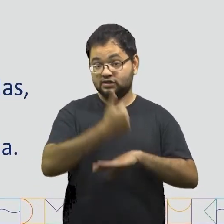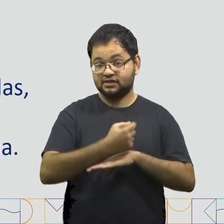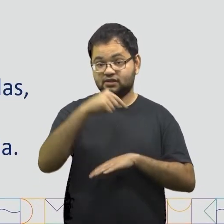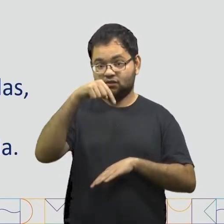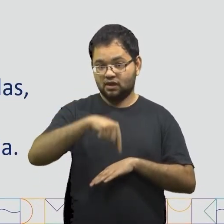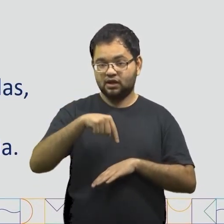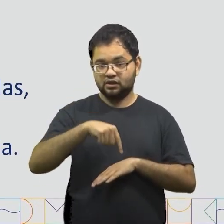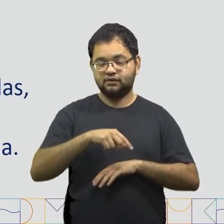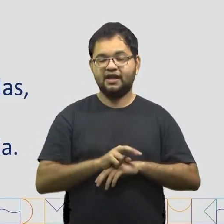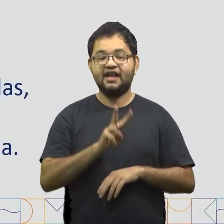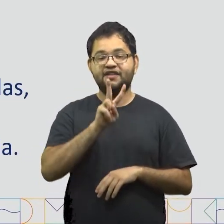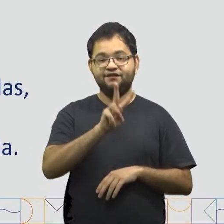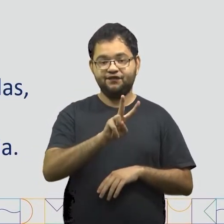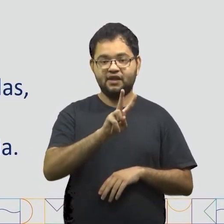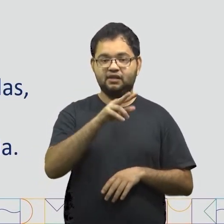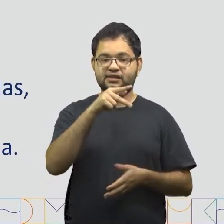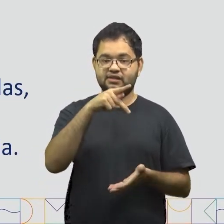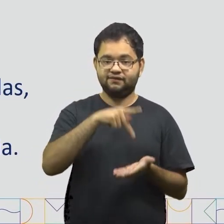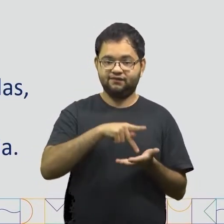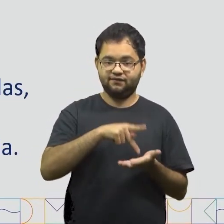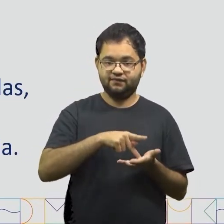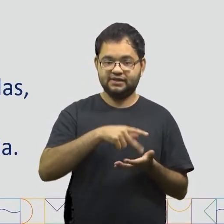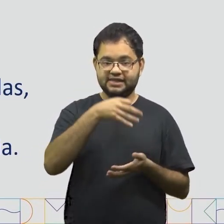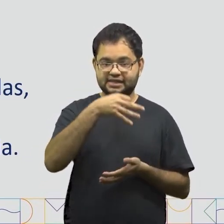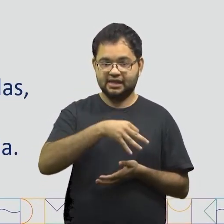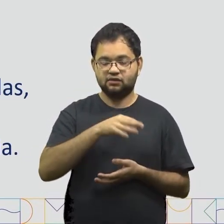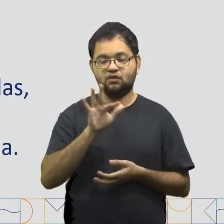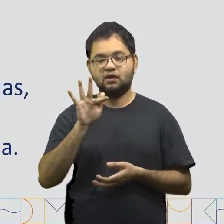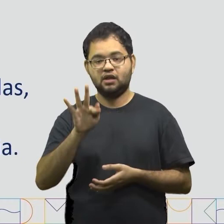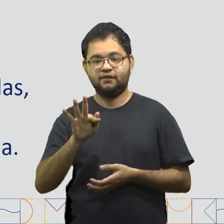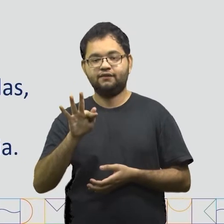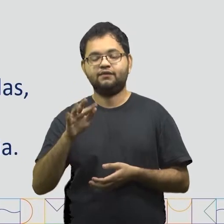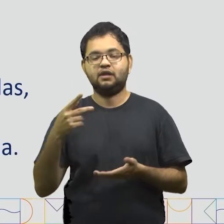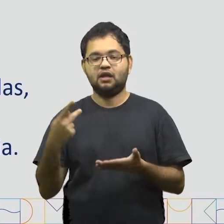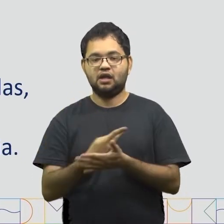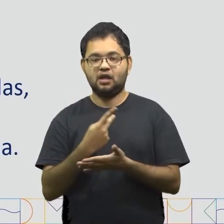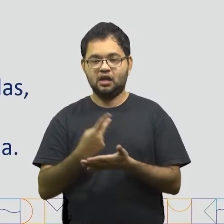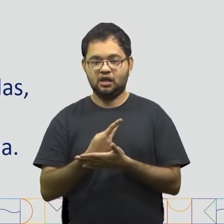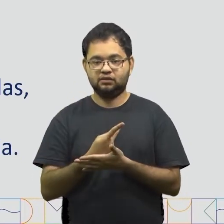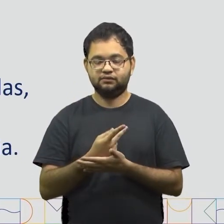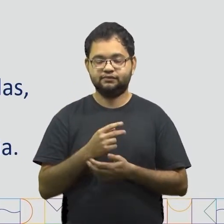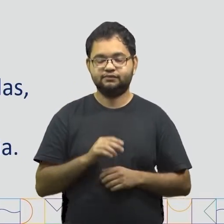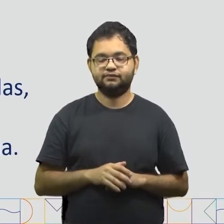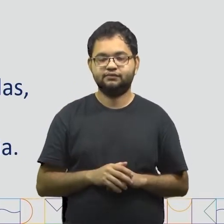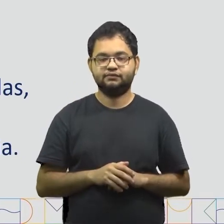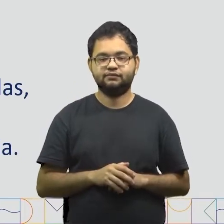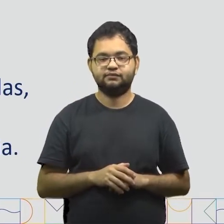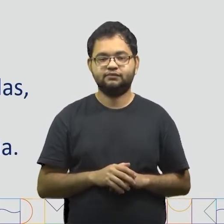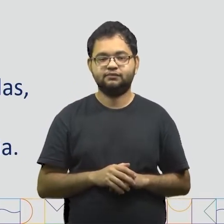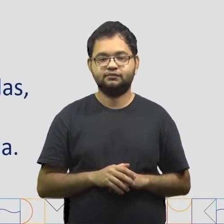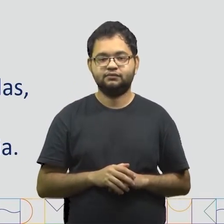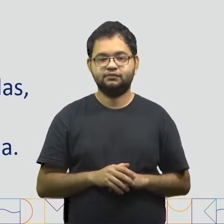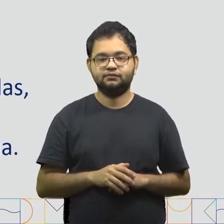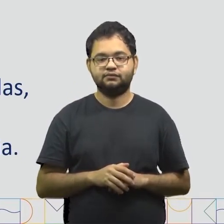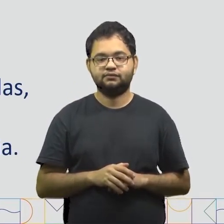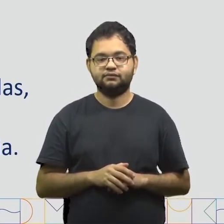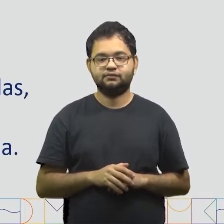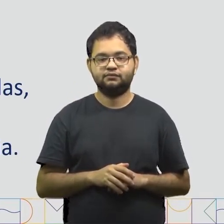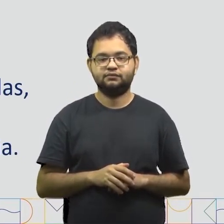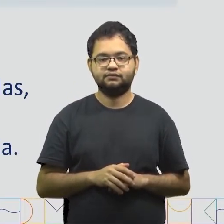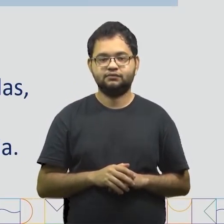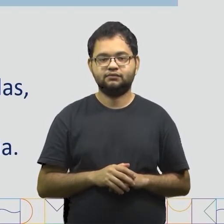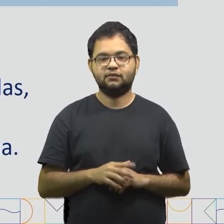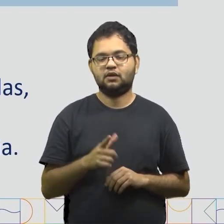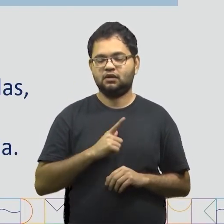território assinale v para verdadeiro e f para falso para as afirmações abaixo nos a